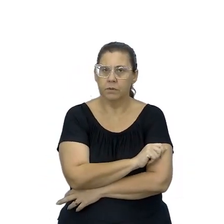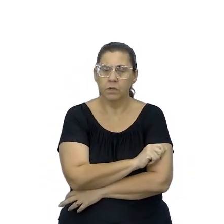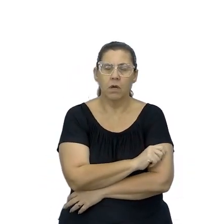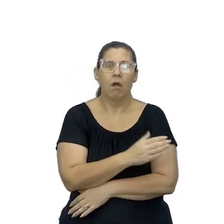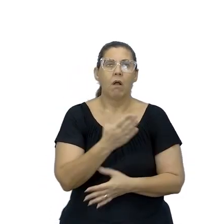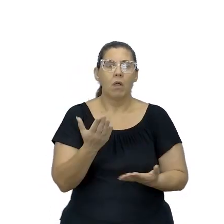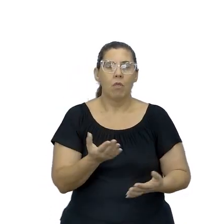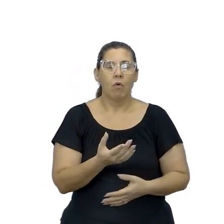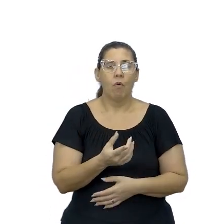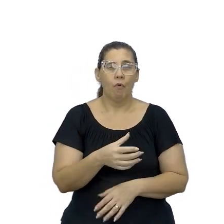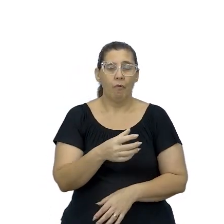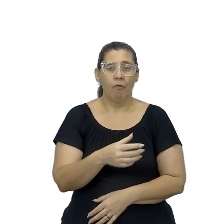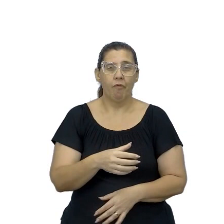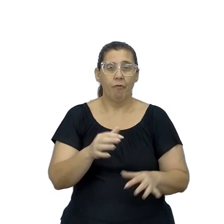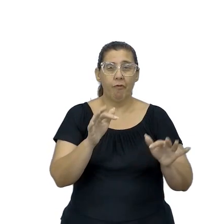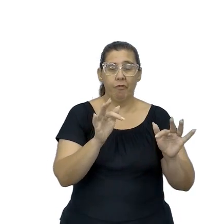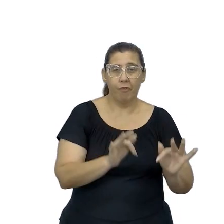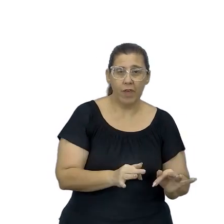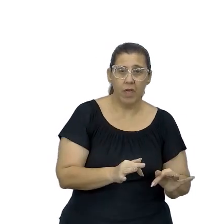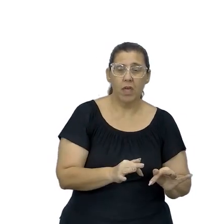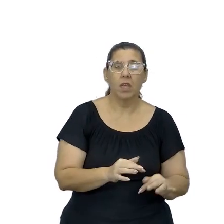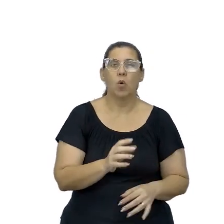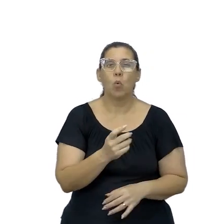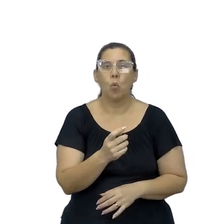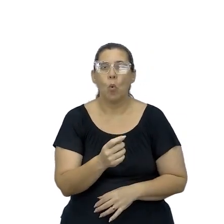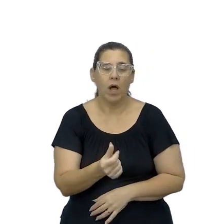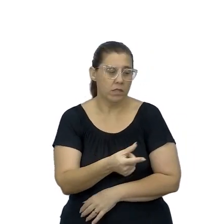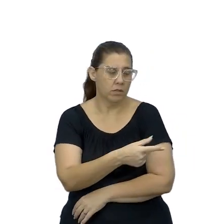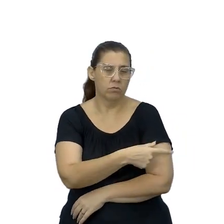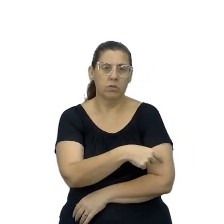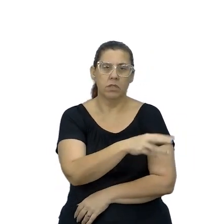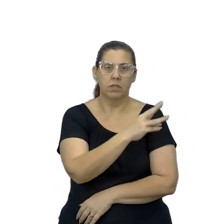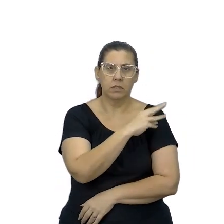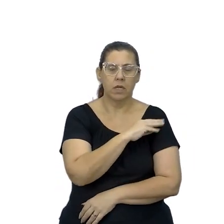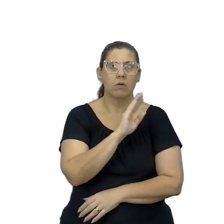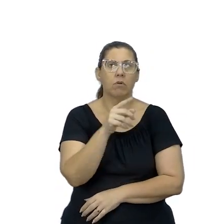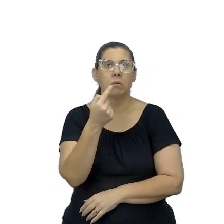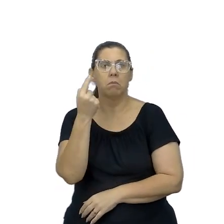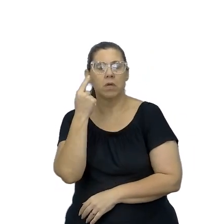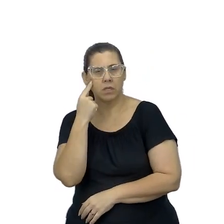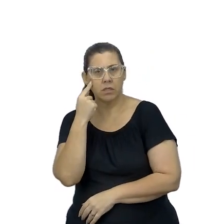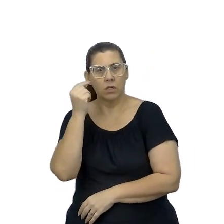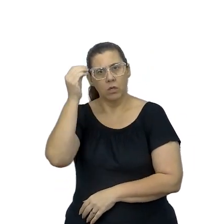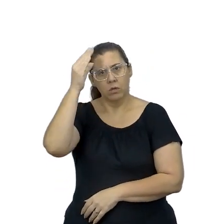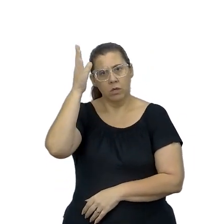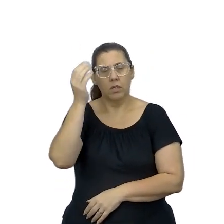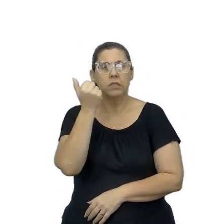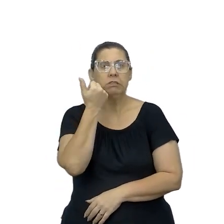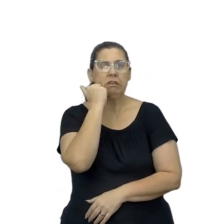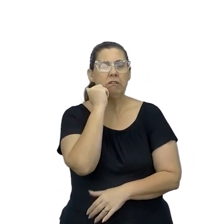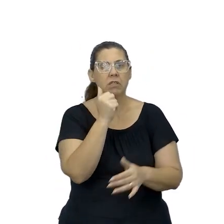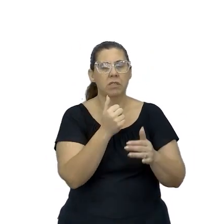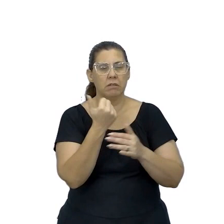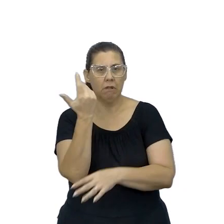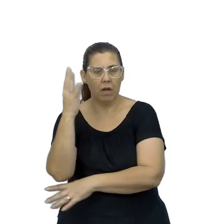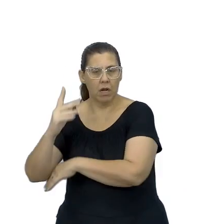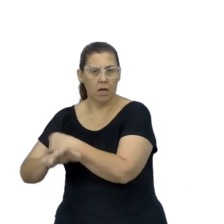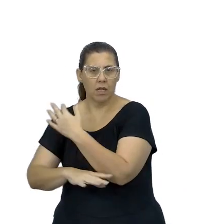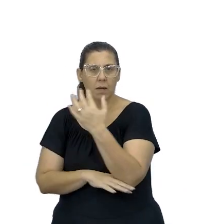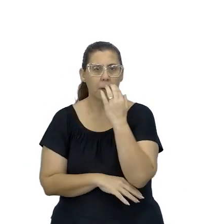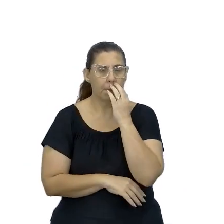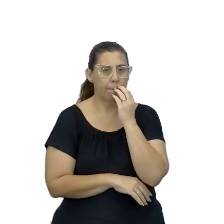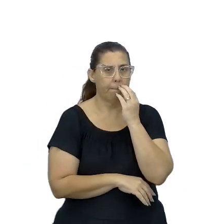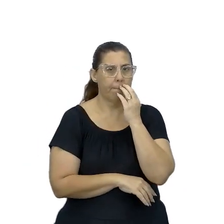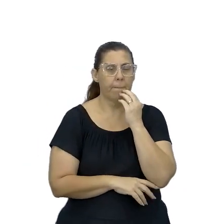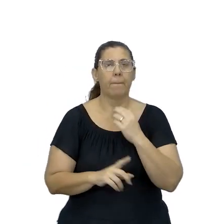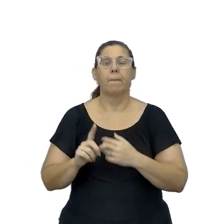anos finais, estudantes que estão aí no ensino médio. Quando a gente fala de conhecimentos de ciências da natureza,